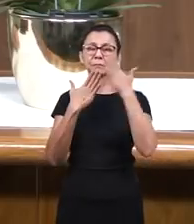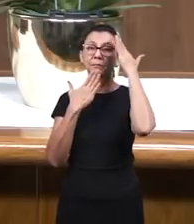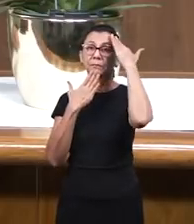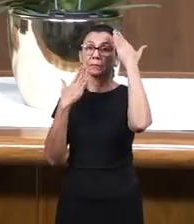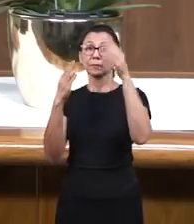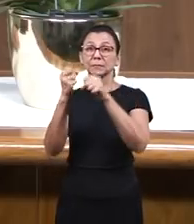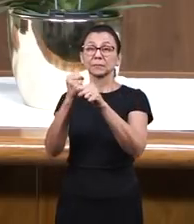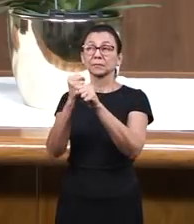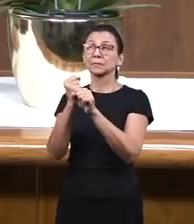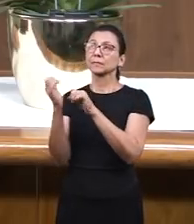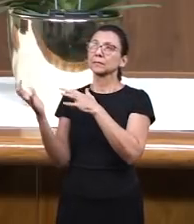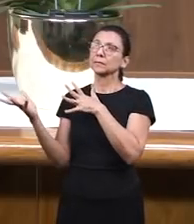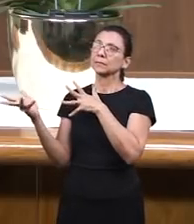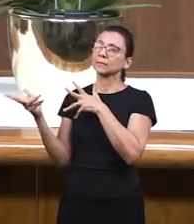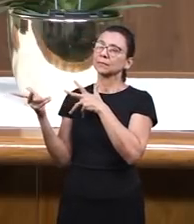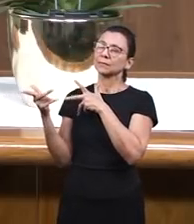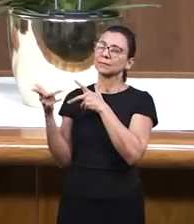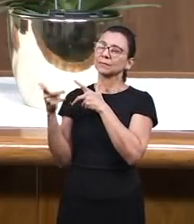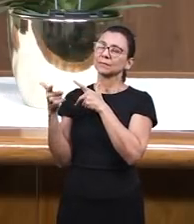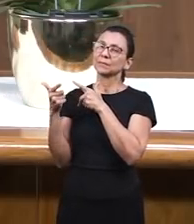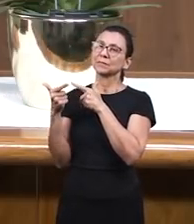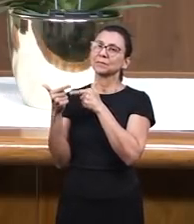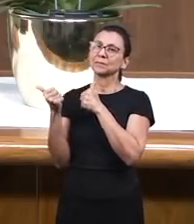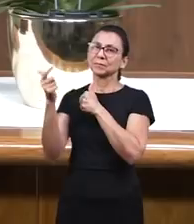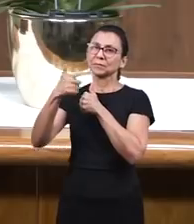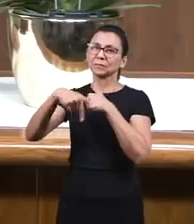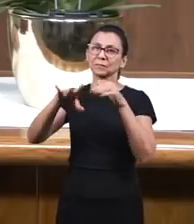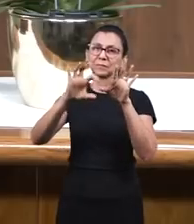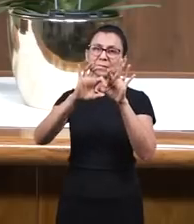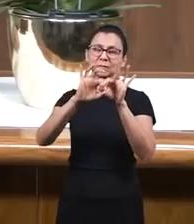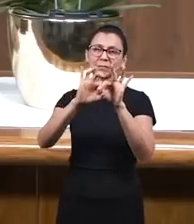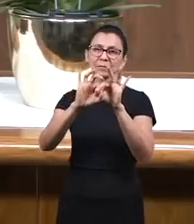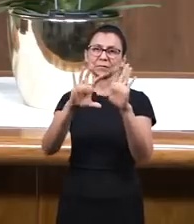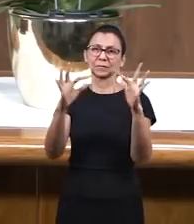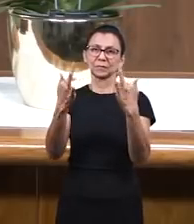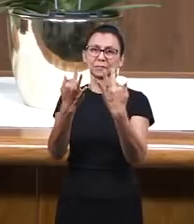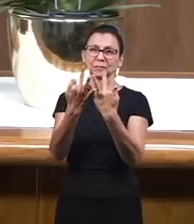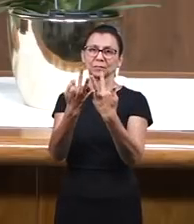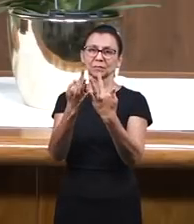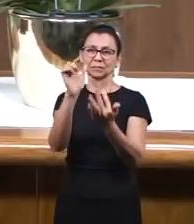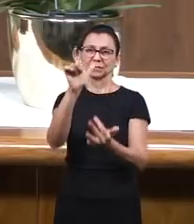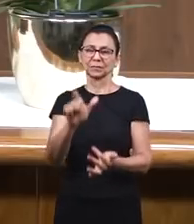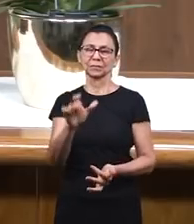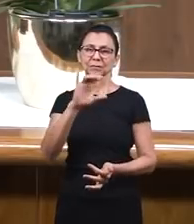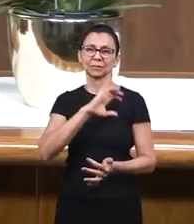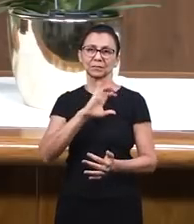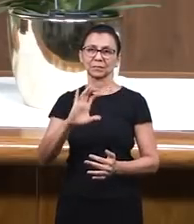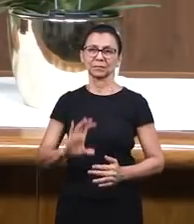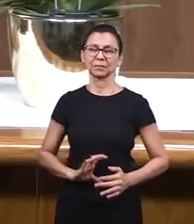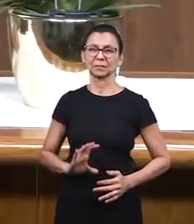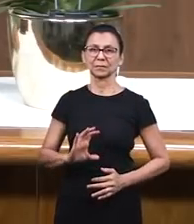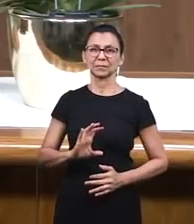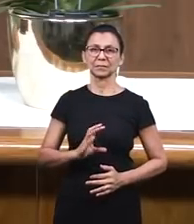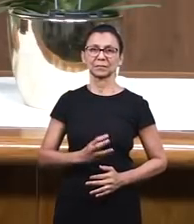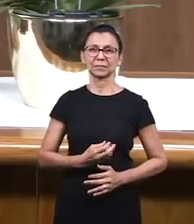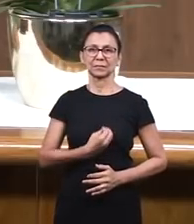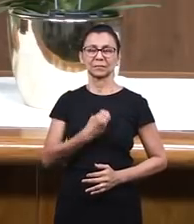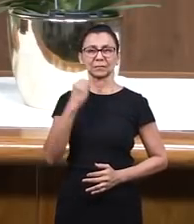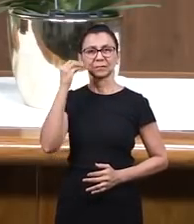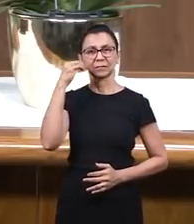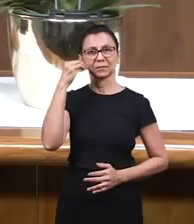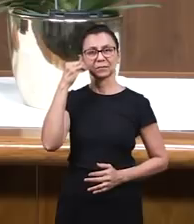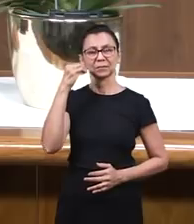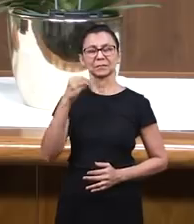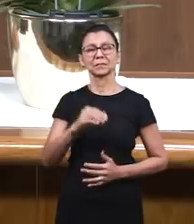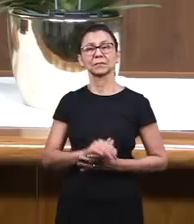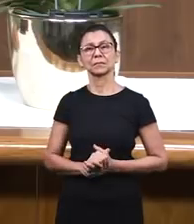Te louvamos, Senhor, por esta obra maravilhosa que nos faz ser uma família em Cristo e vivermos esta experiência todos os dias.